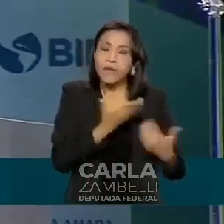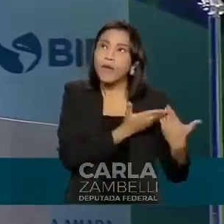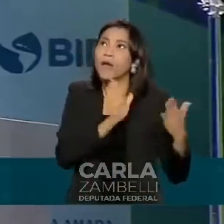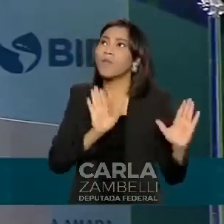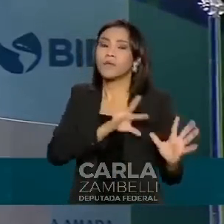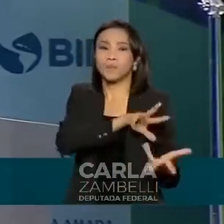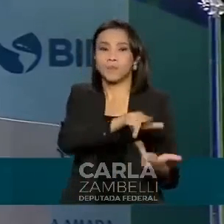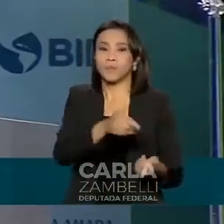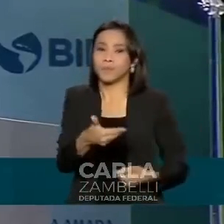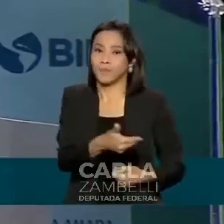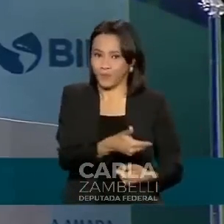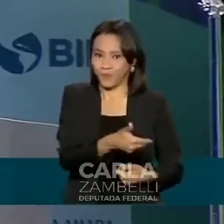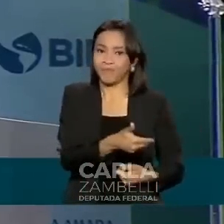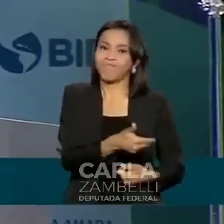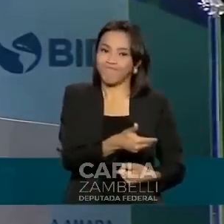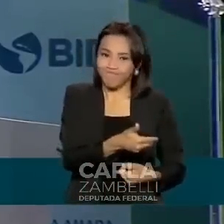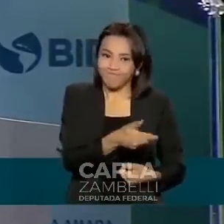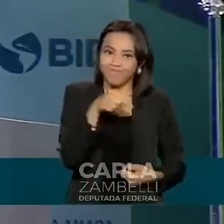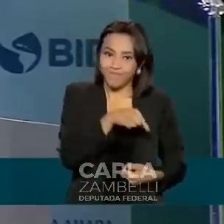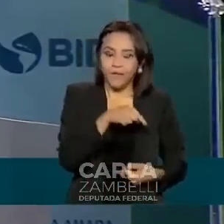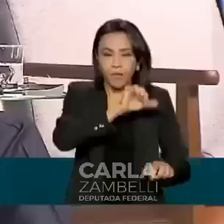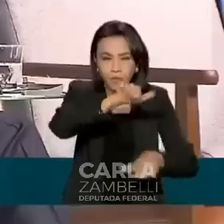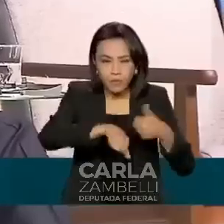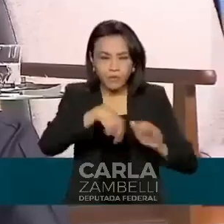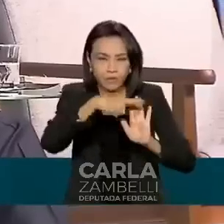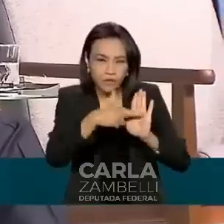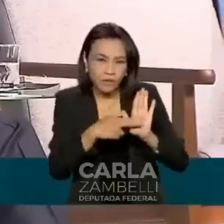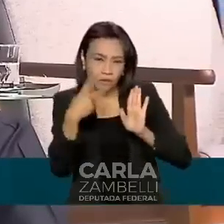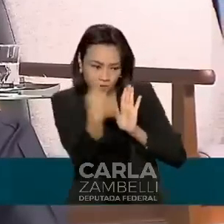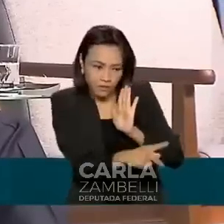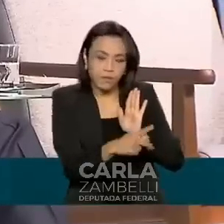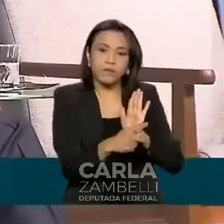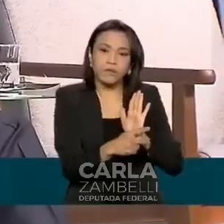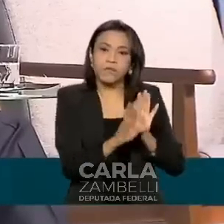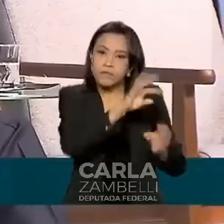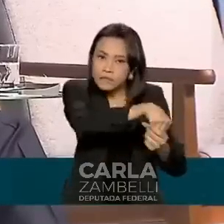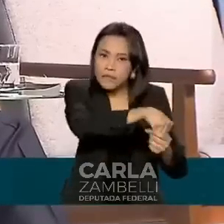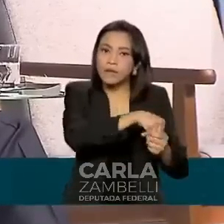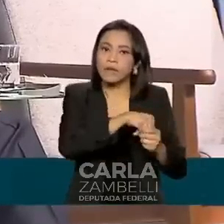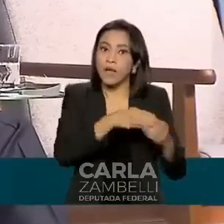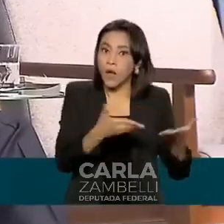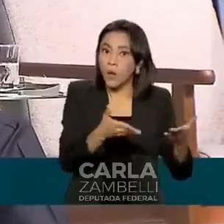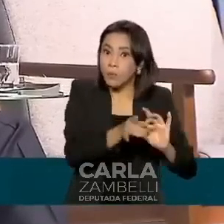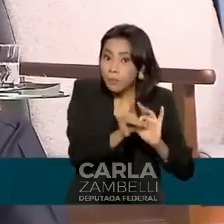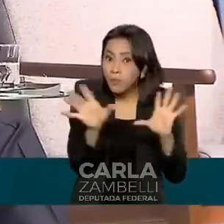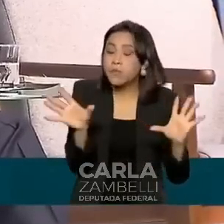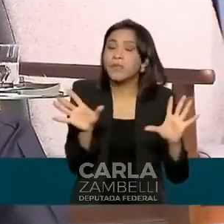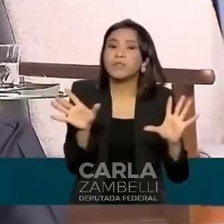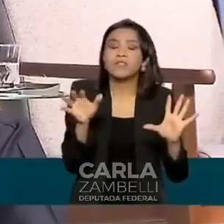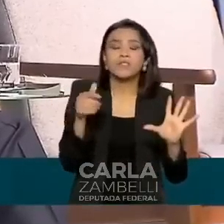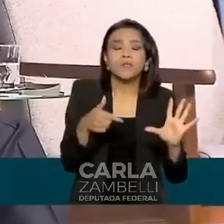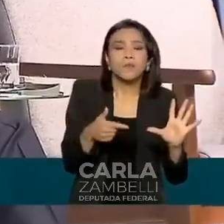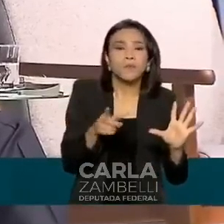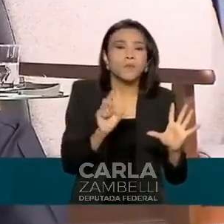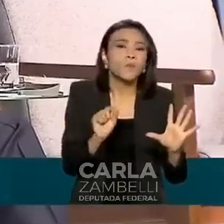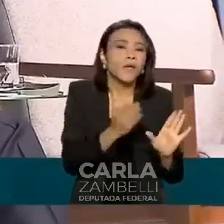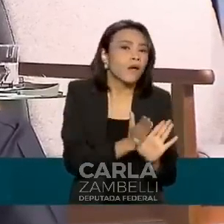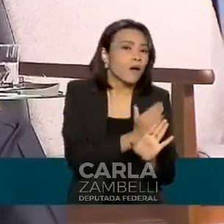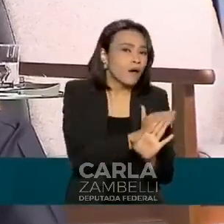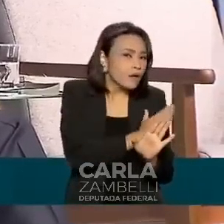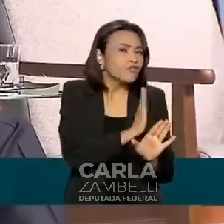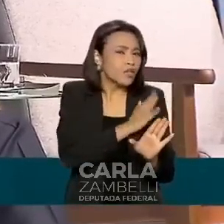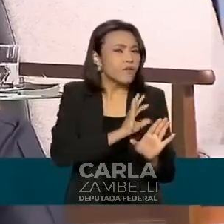investimentos aberta no mundo hoje a reforma dos Marcos regulatórios nos permite agora ampliar o que já era